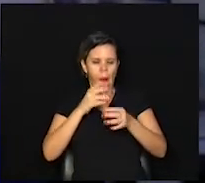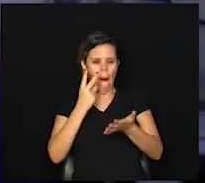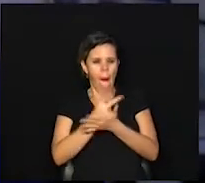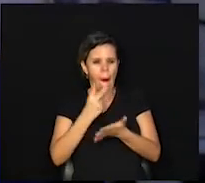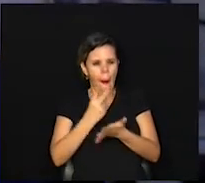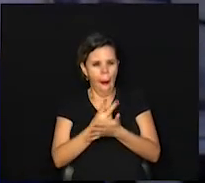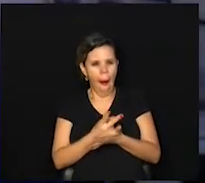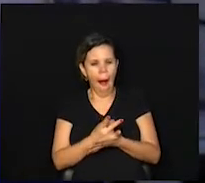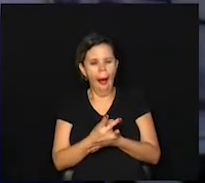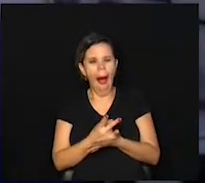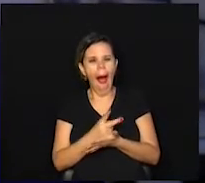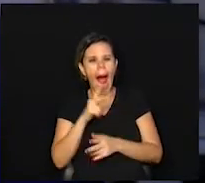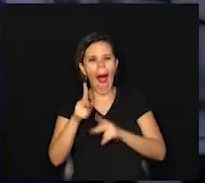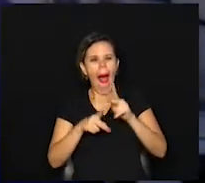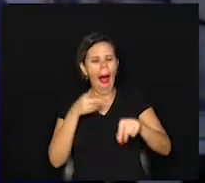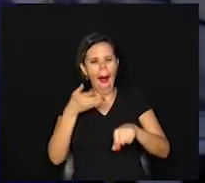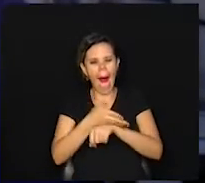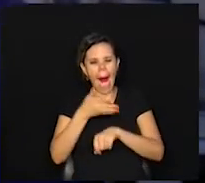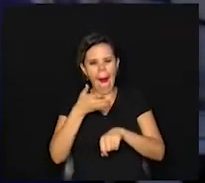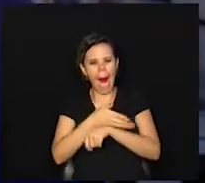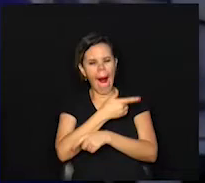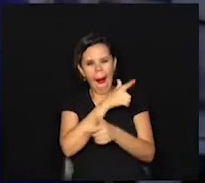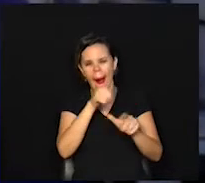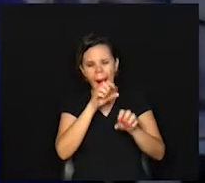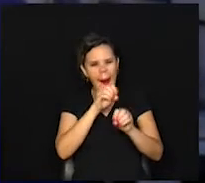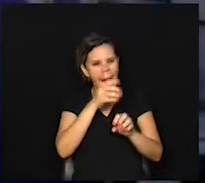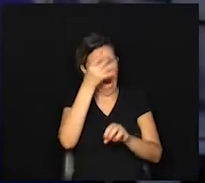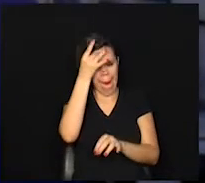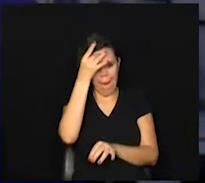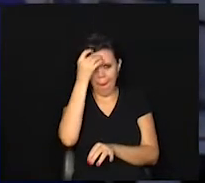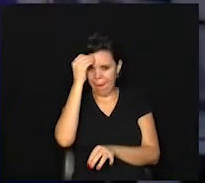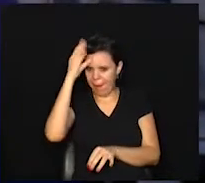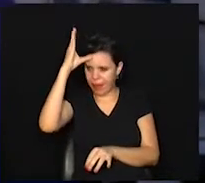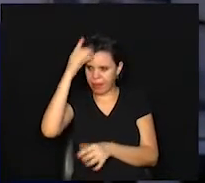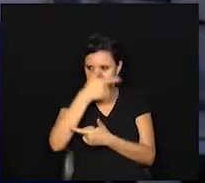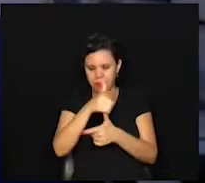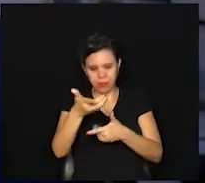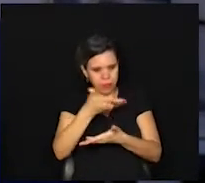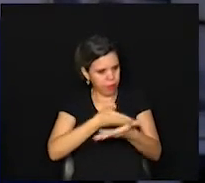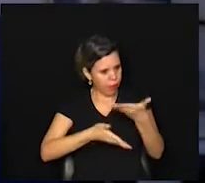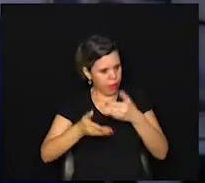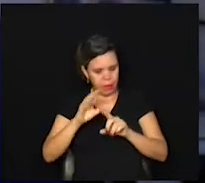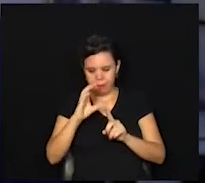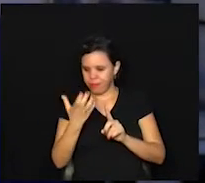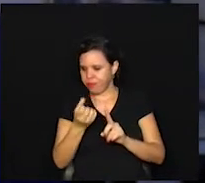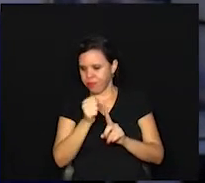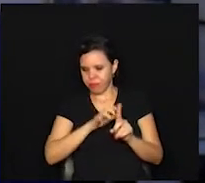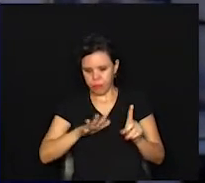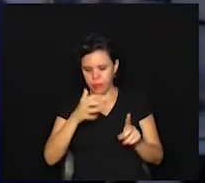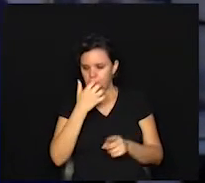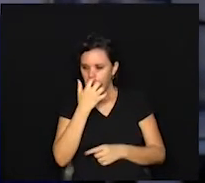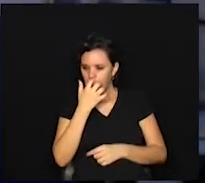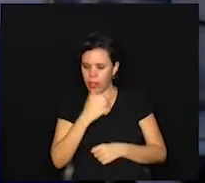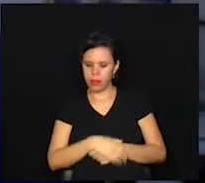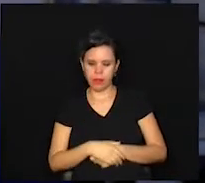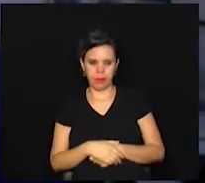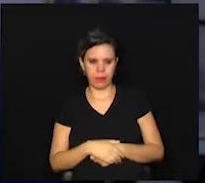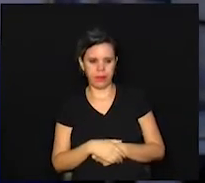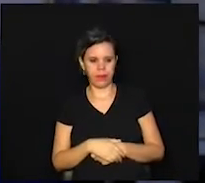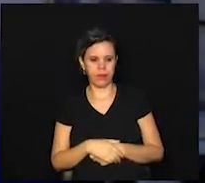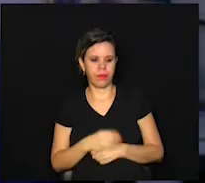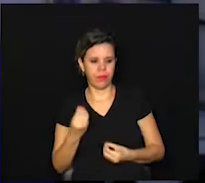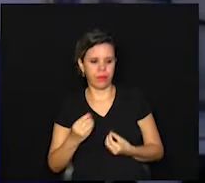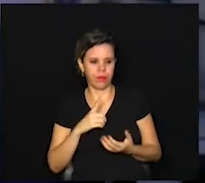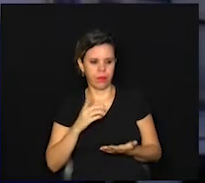se ou o povo participa, ou não tem educação, não tem participação social, né, como deveria ter, pelo